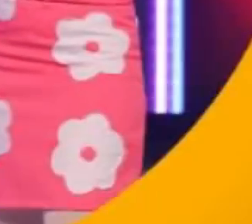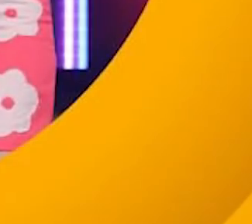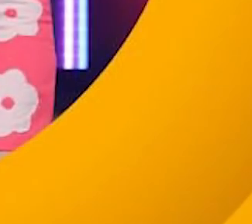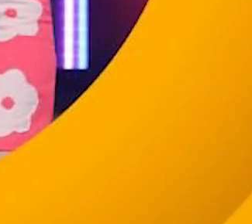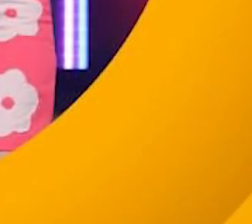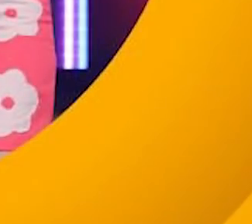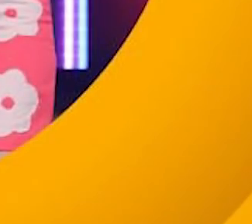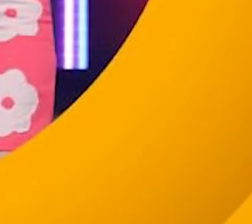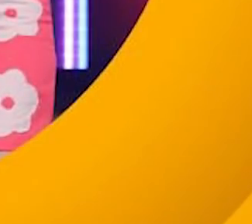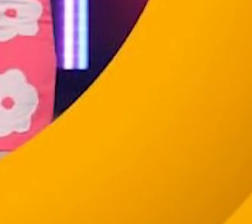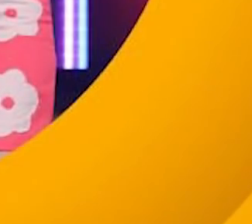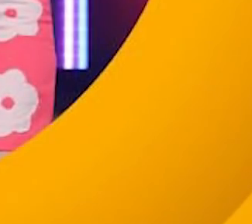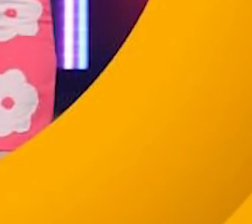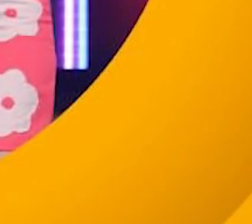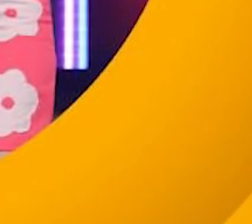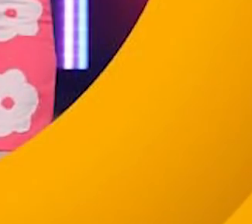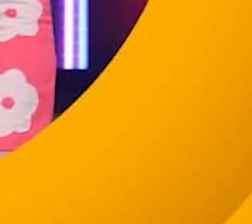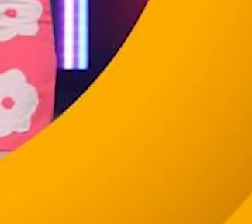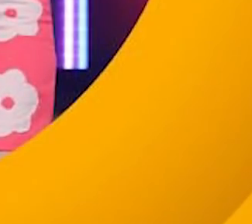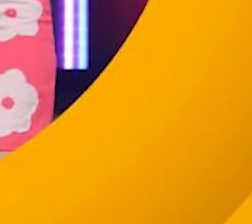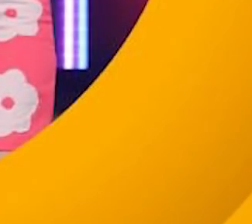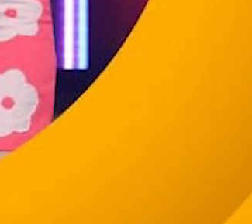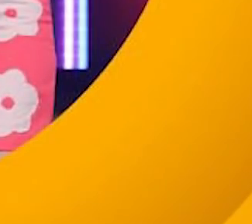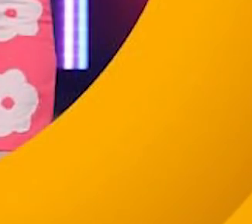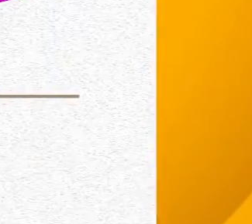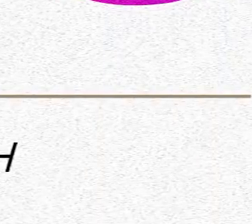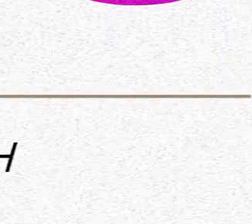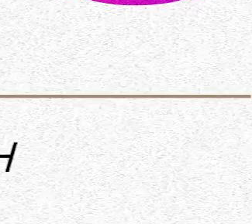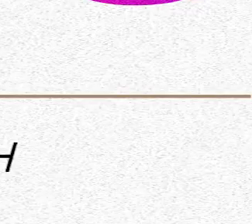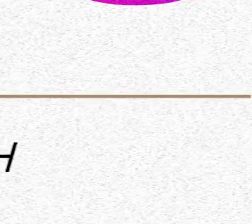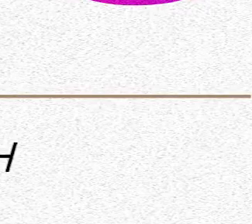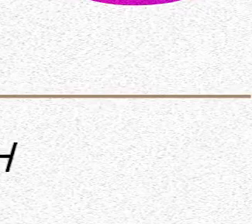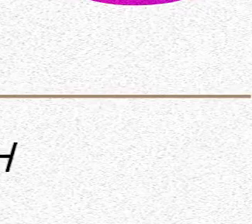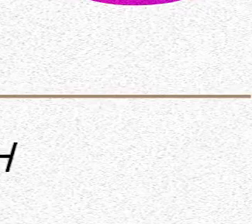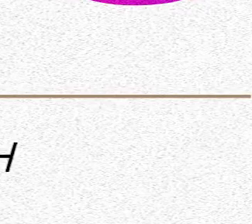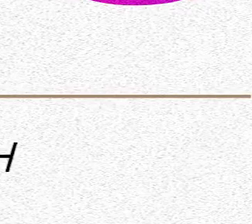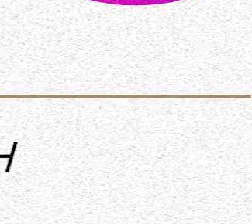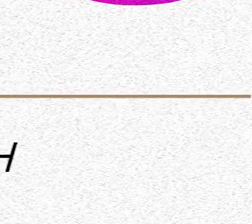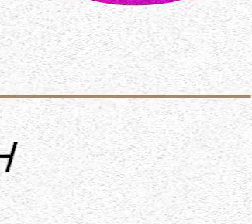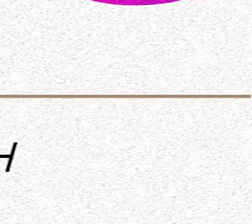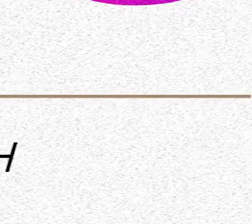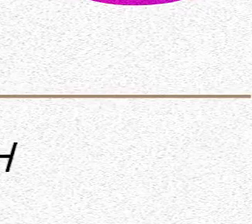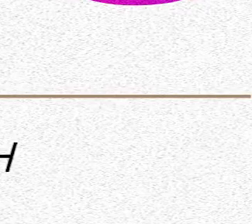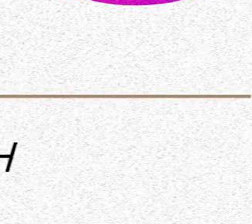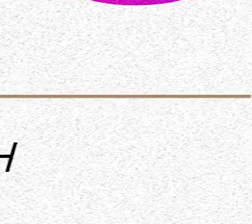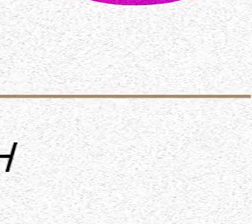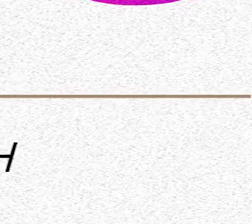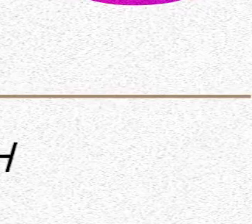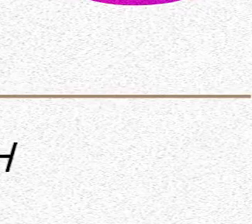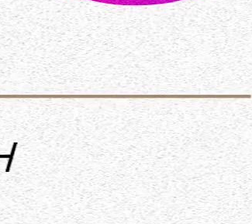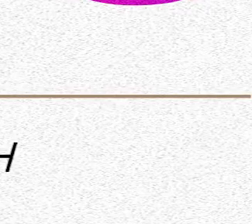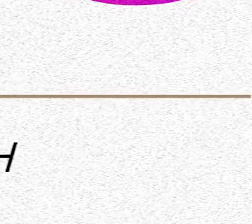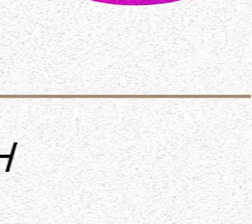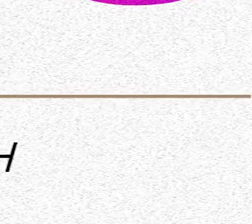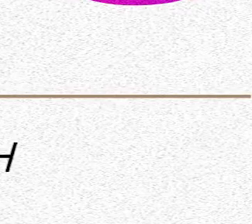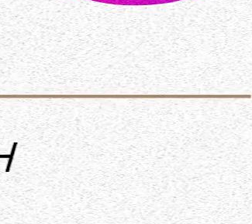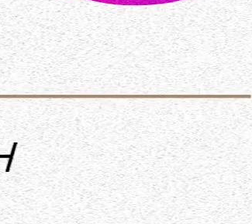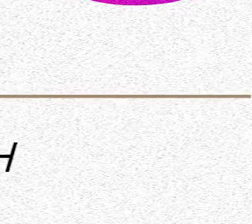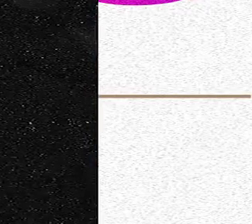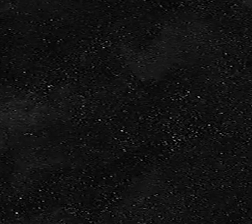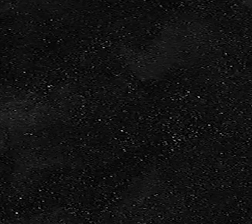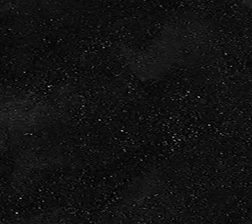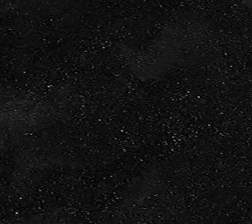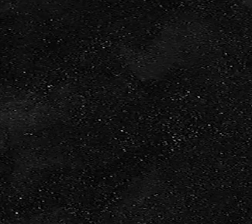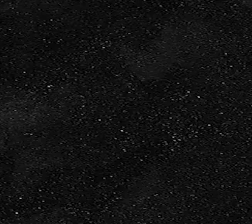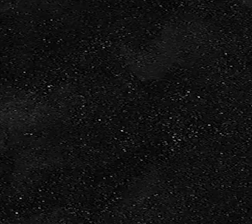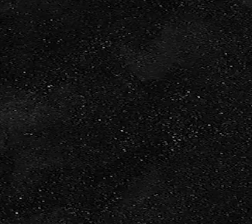as 10 horas da manhã temos o nosso culto online para crianças e às dezenove horas temos nossa experiência ou online que está vindo com tudo